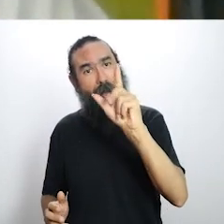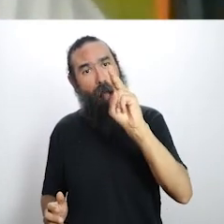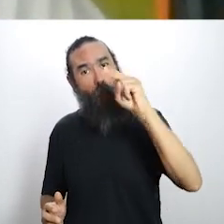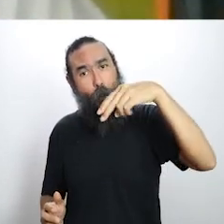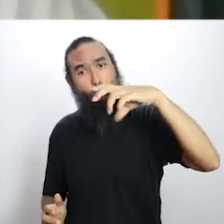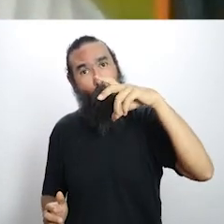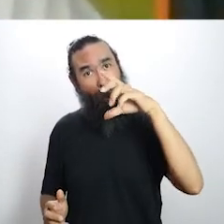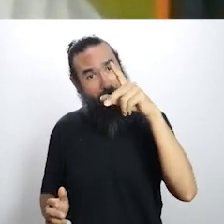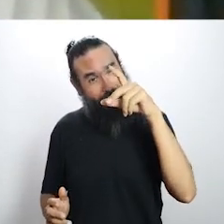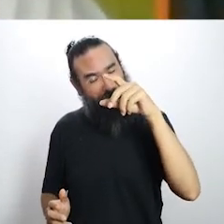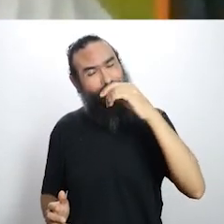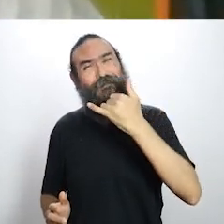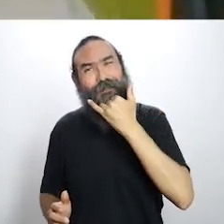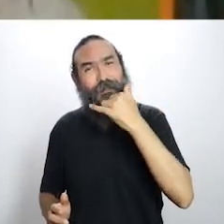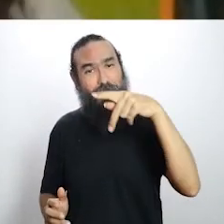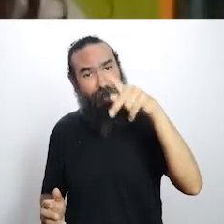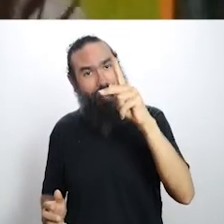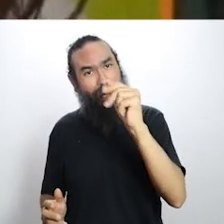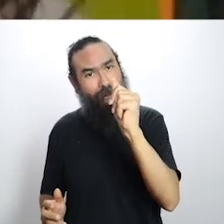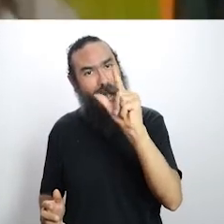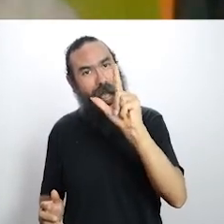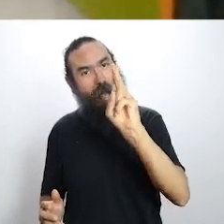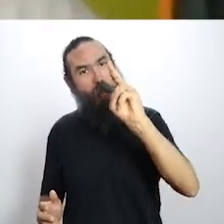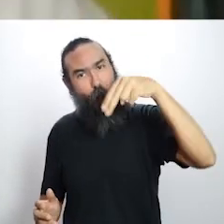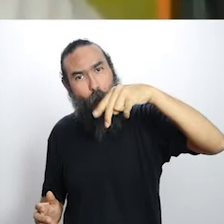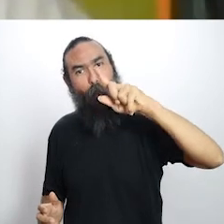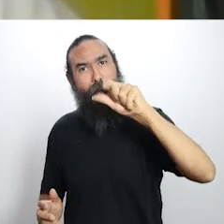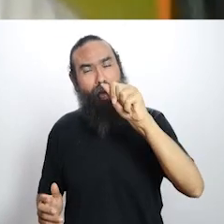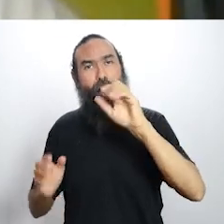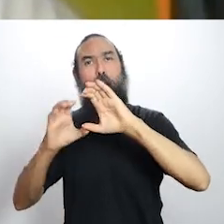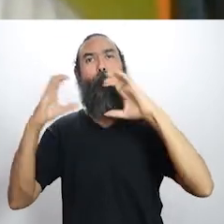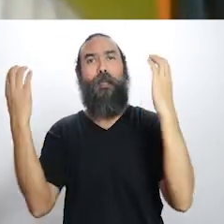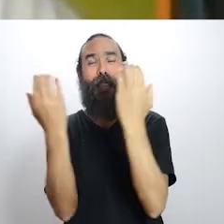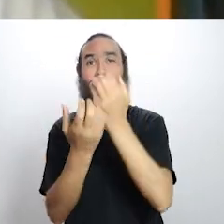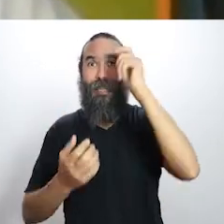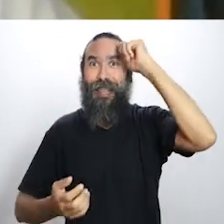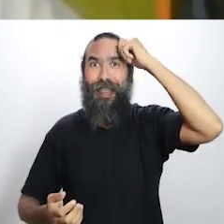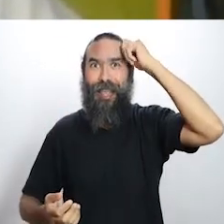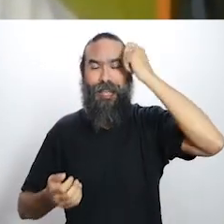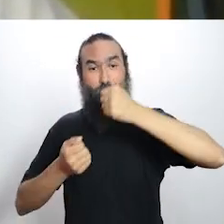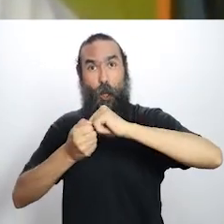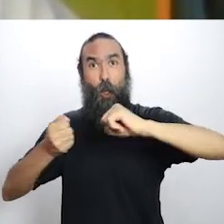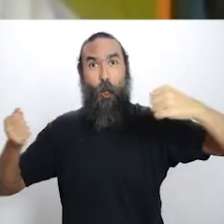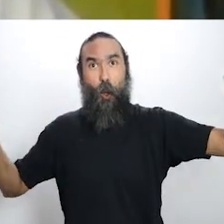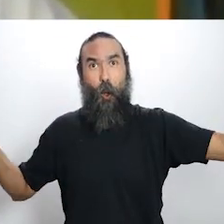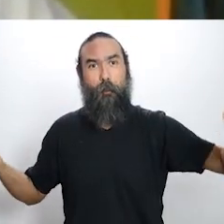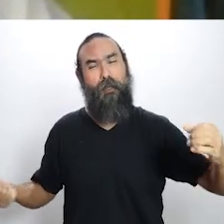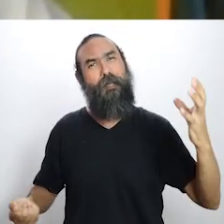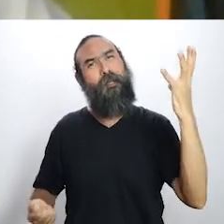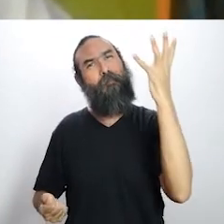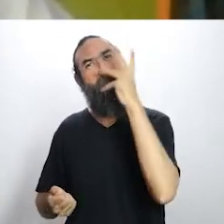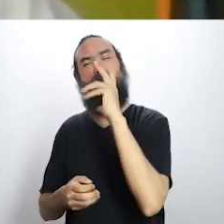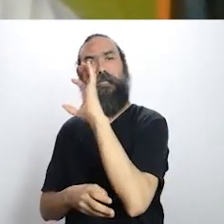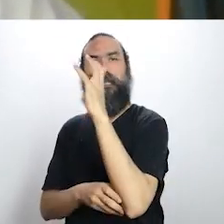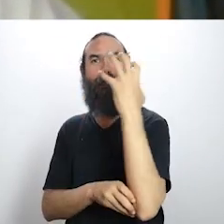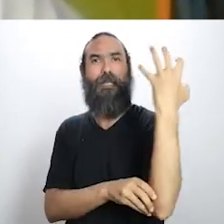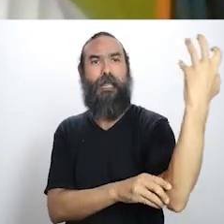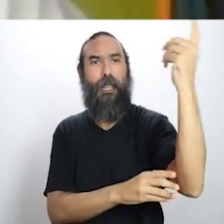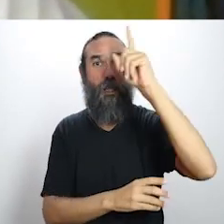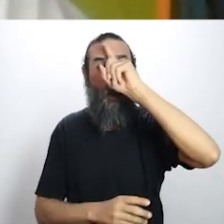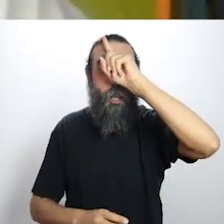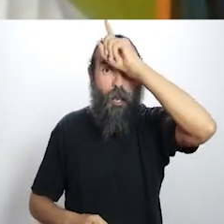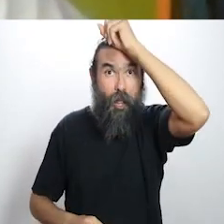que também é outro território de preservação ambiental de beleza muito ímpar,